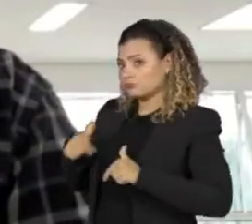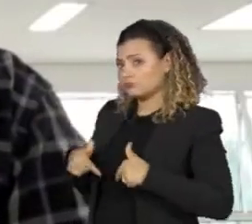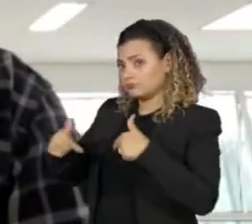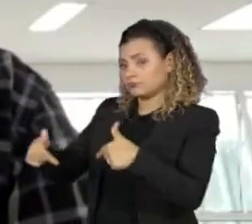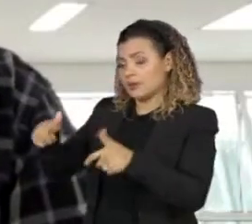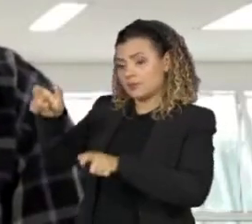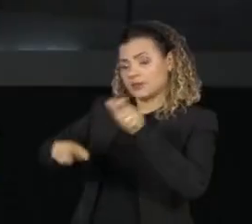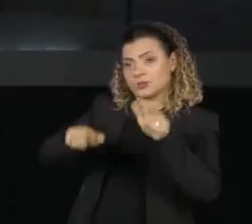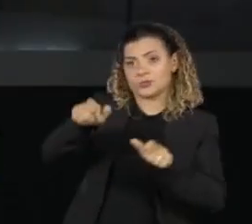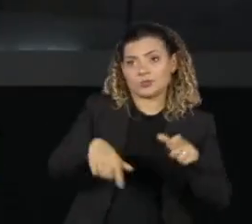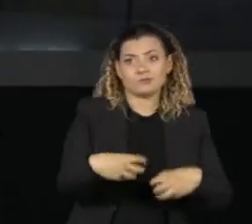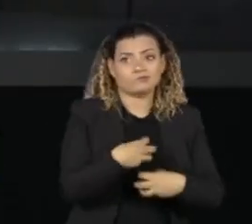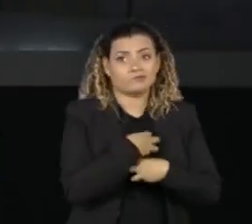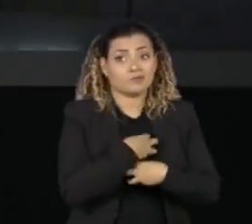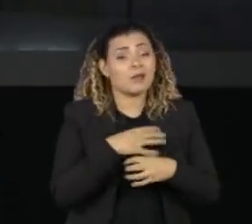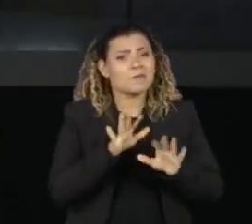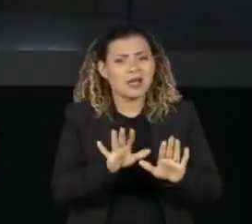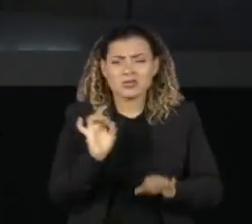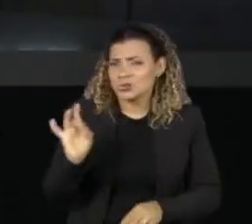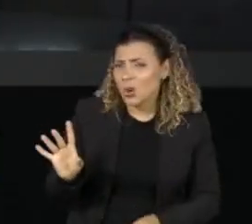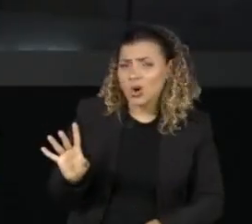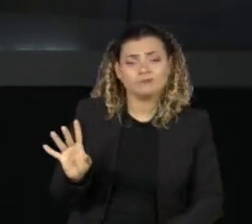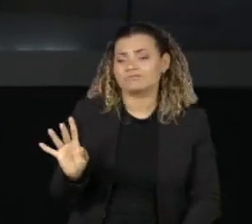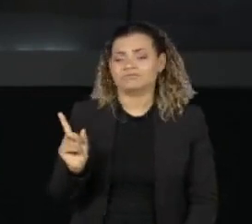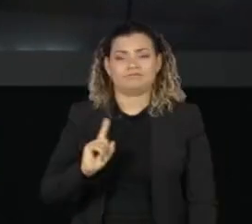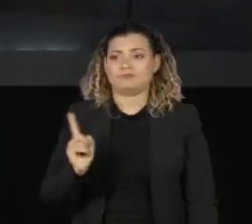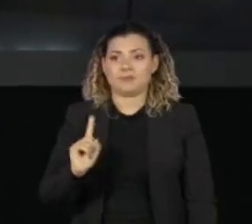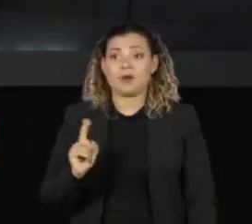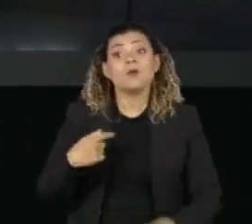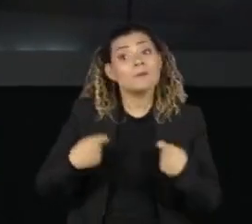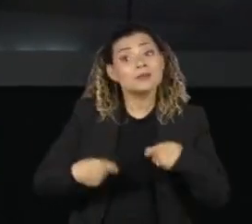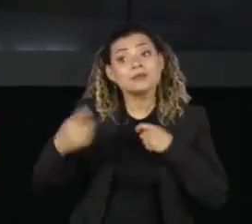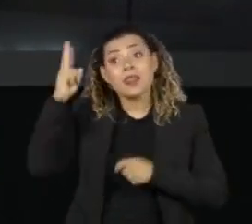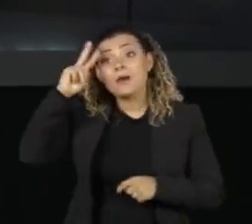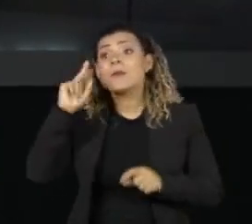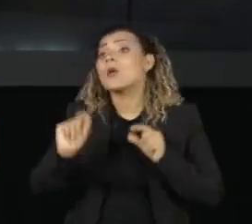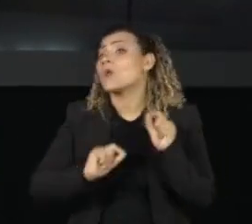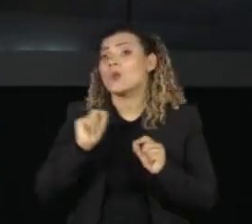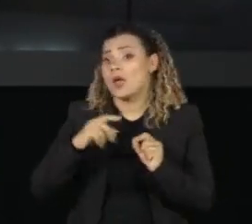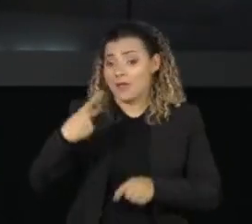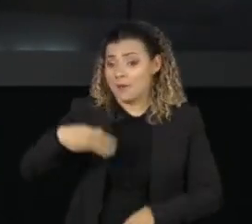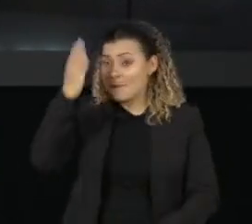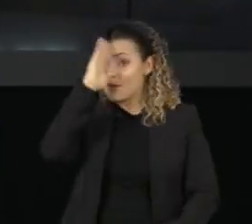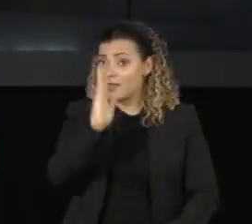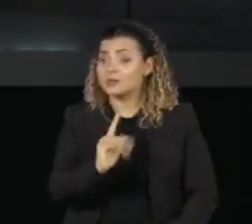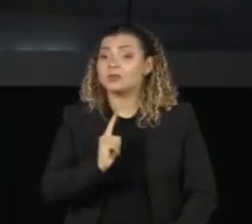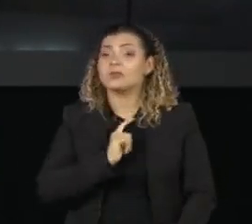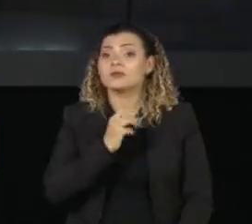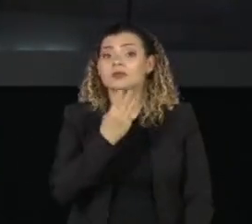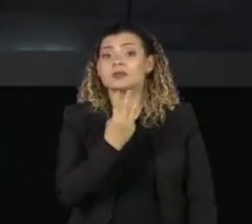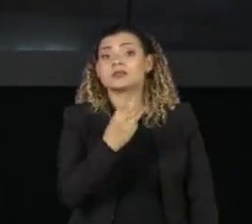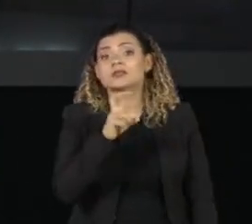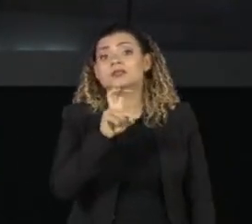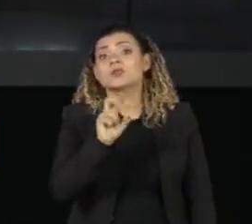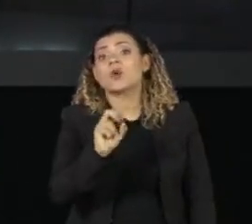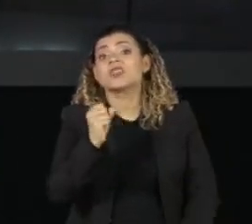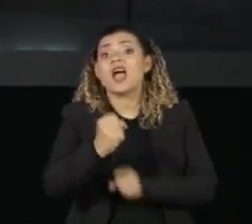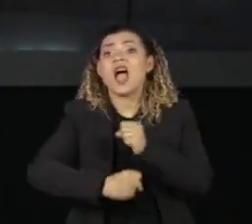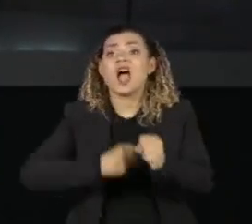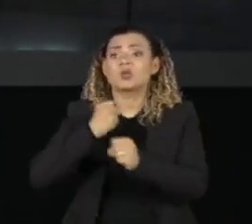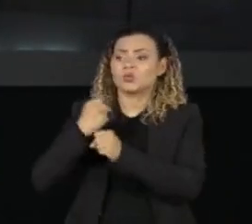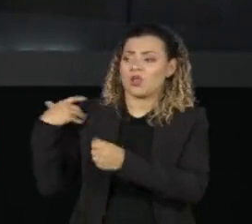seus eleitores. Mas não é só isso que está em jogo, né? A gente precisa lembrar que o Brasil é um país que teve 350 anos de